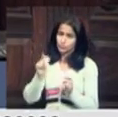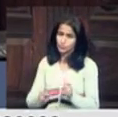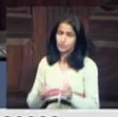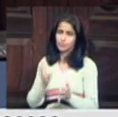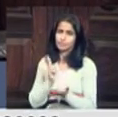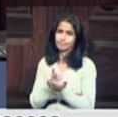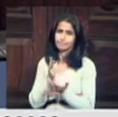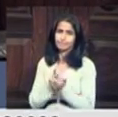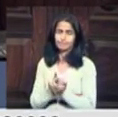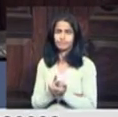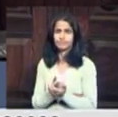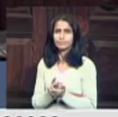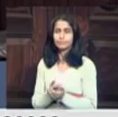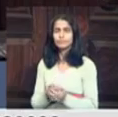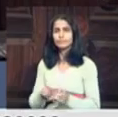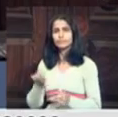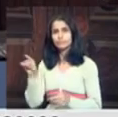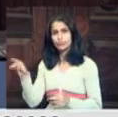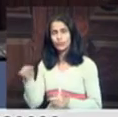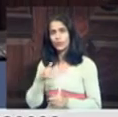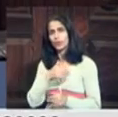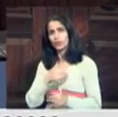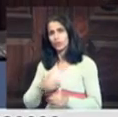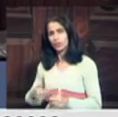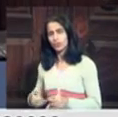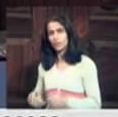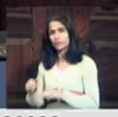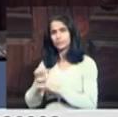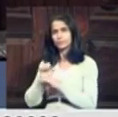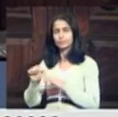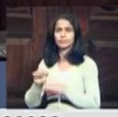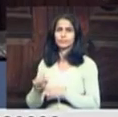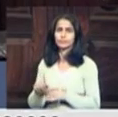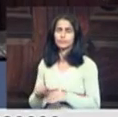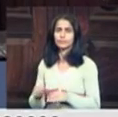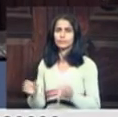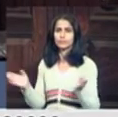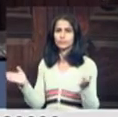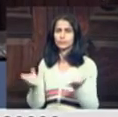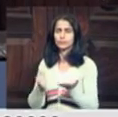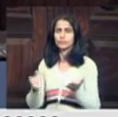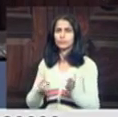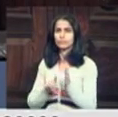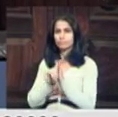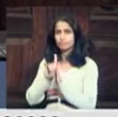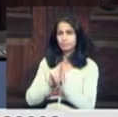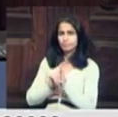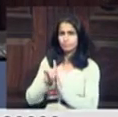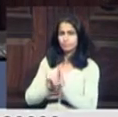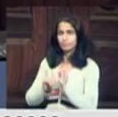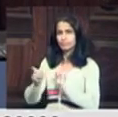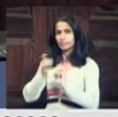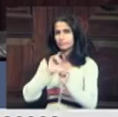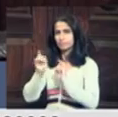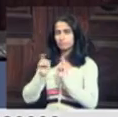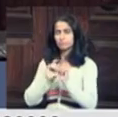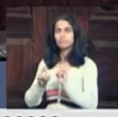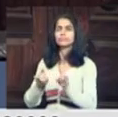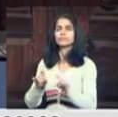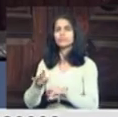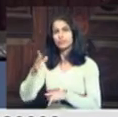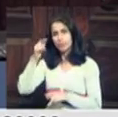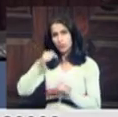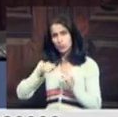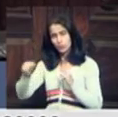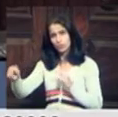Estamos tratando do pacote do governo do Estado. Hoje terminamos a avaliação e as discussões das matérias. Semana